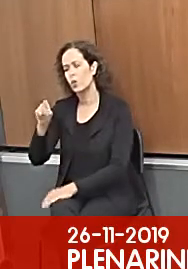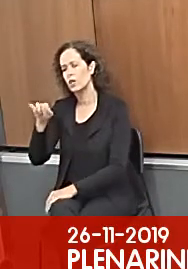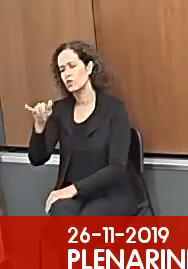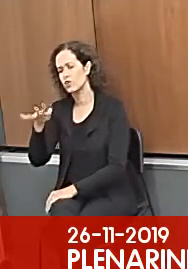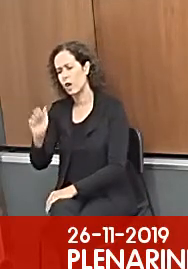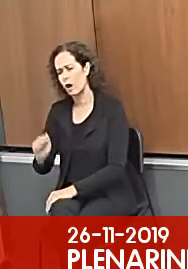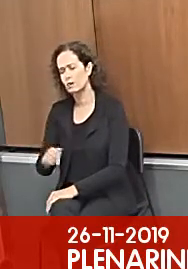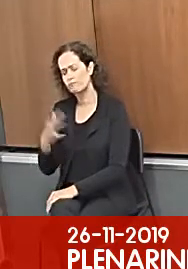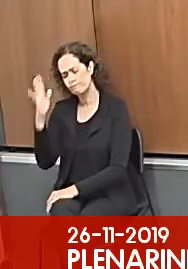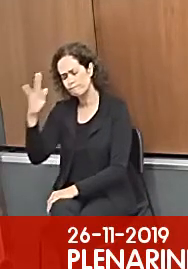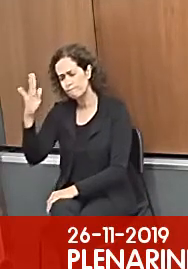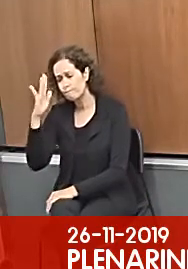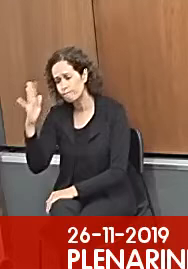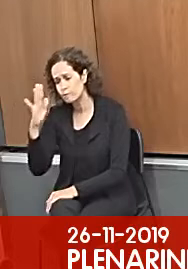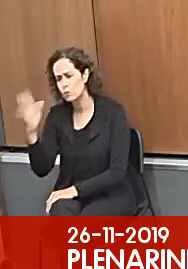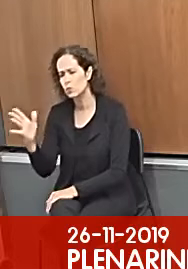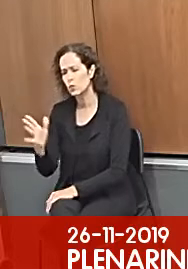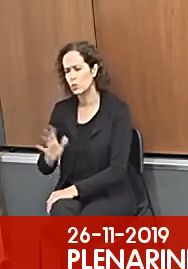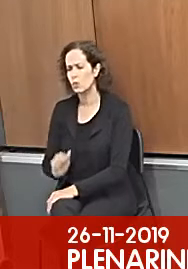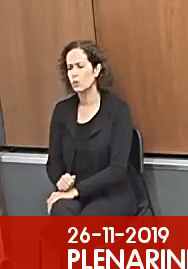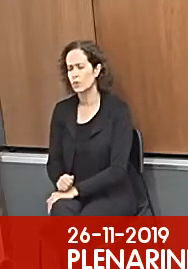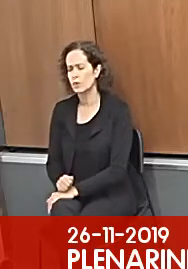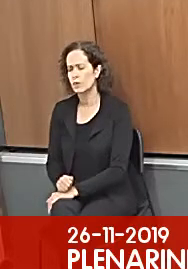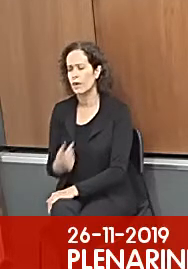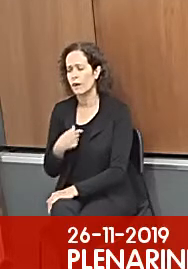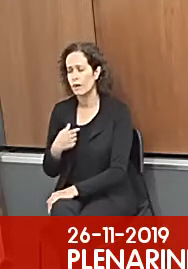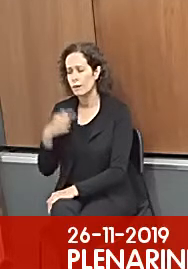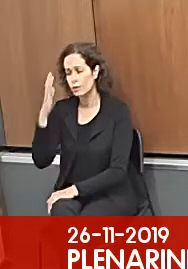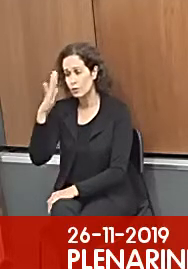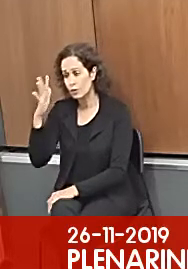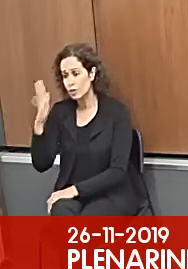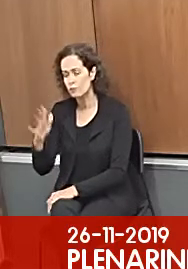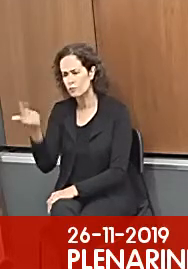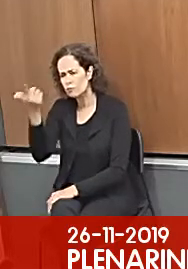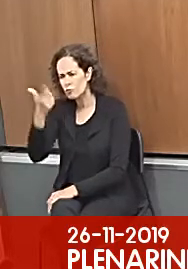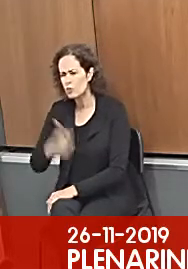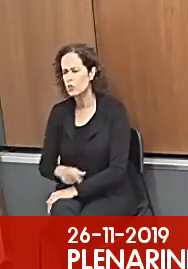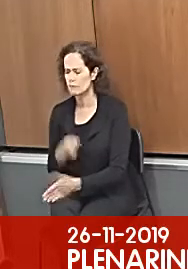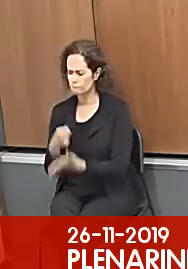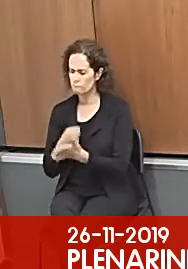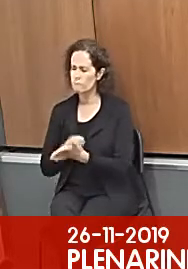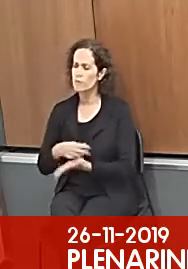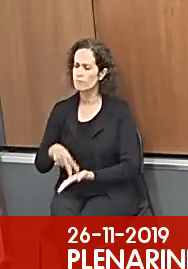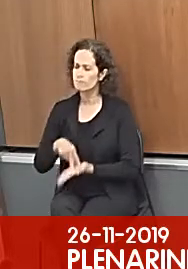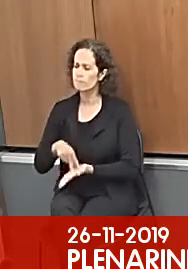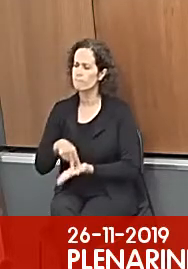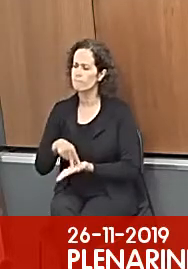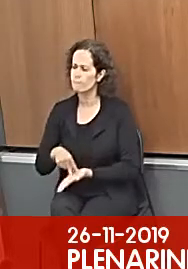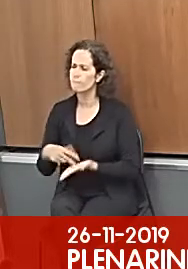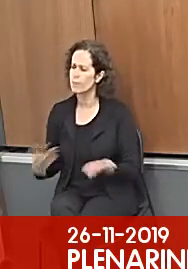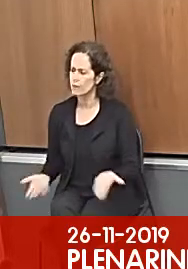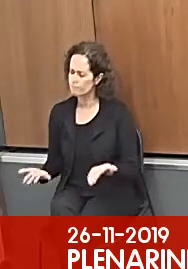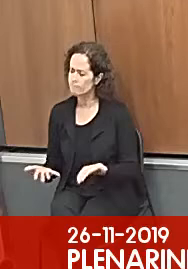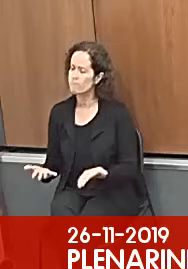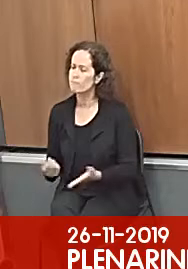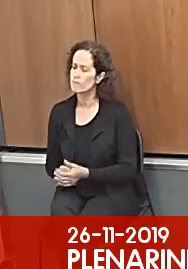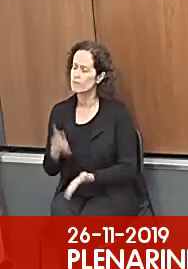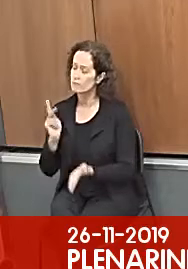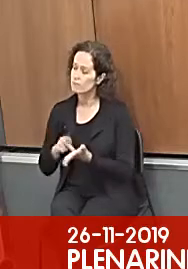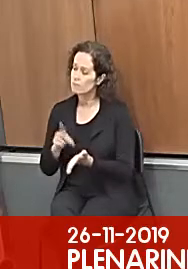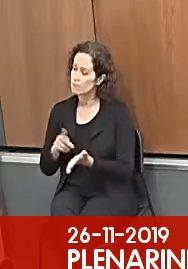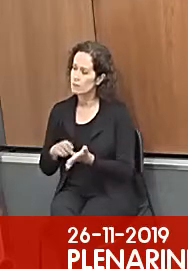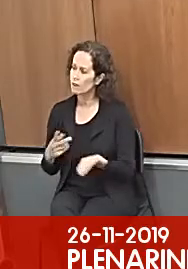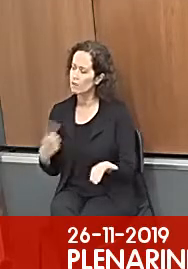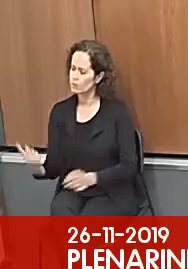é ver de novo esse colegiado, desculpa a expressão, pegando fogo, para que, de verdade, o